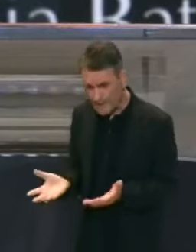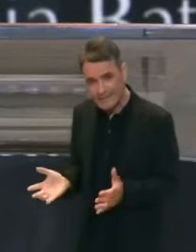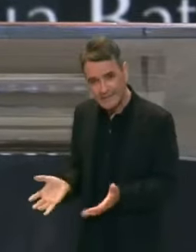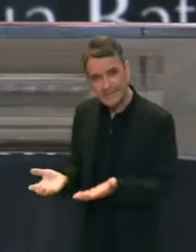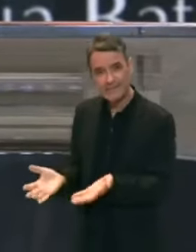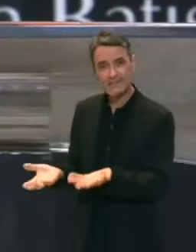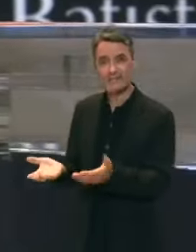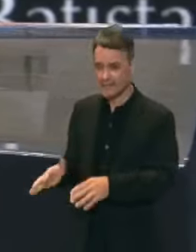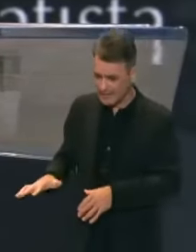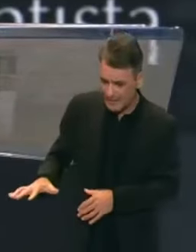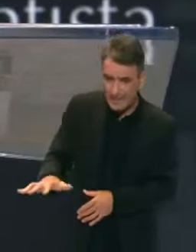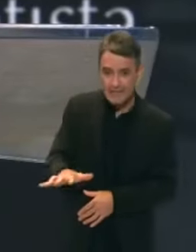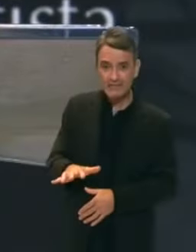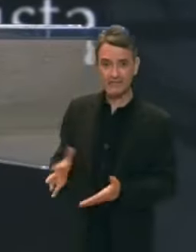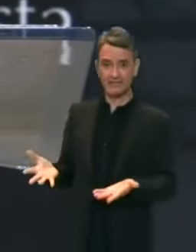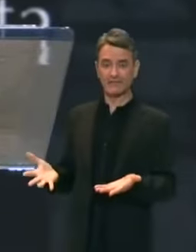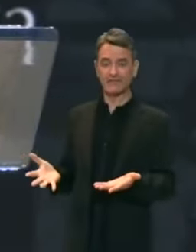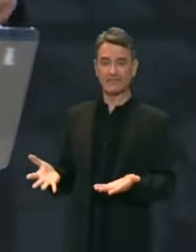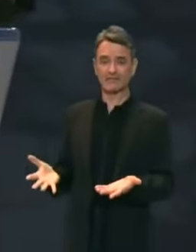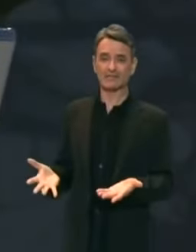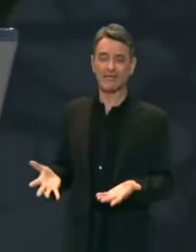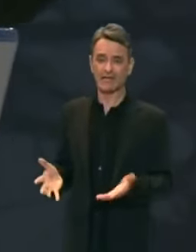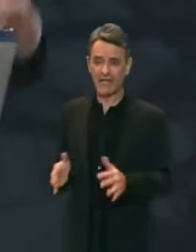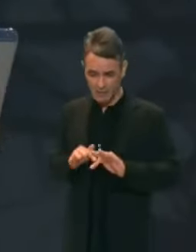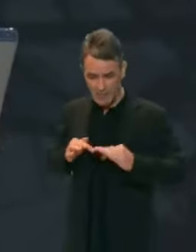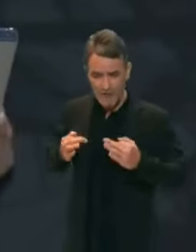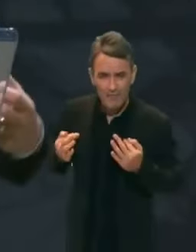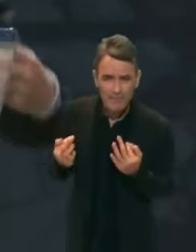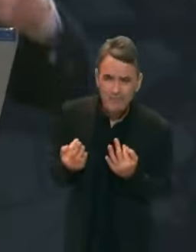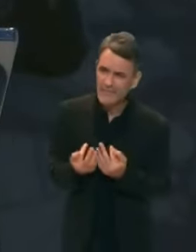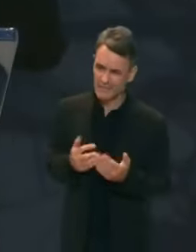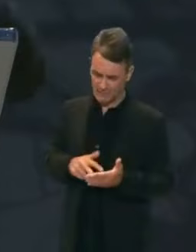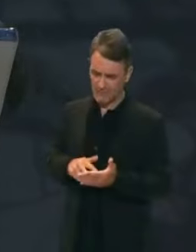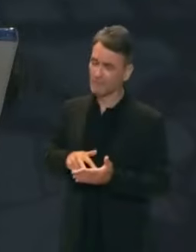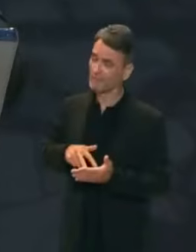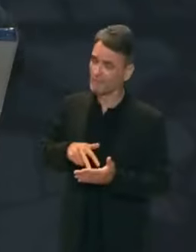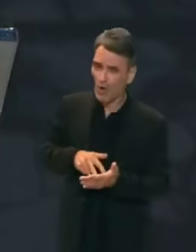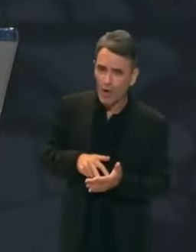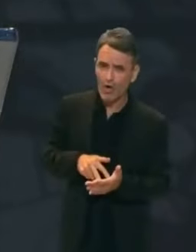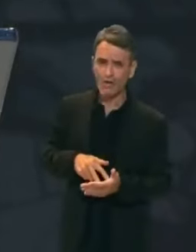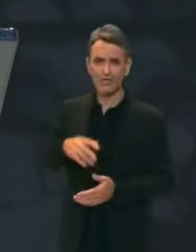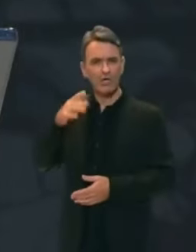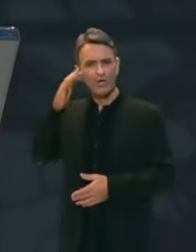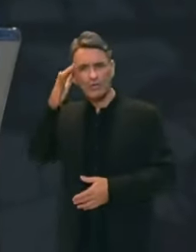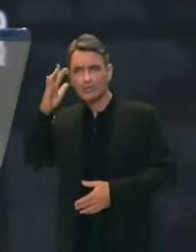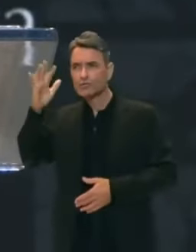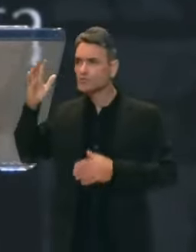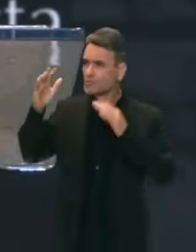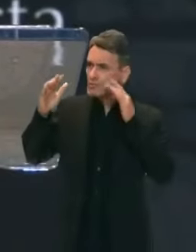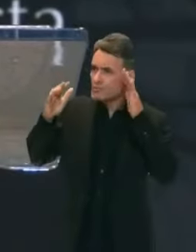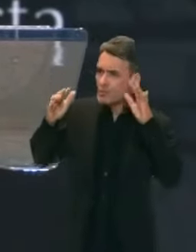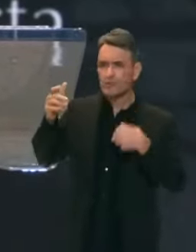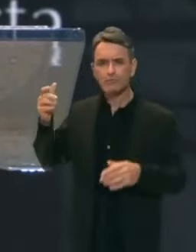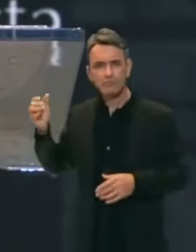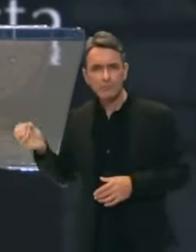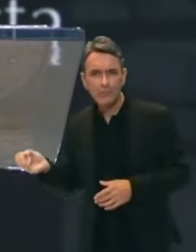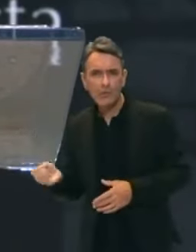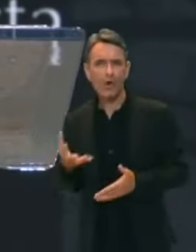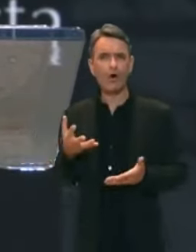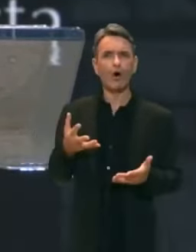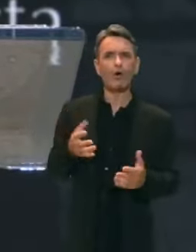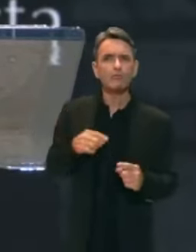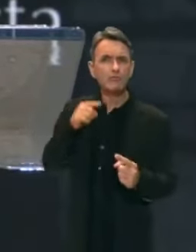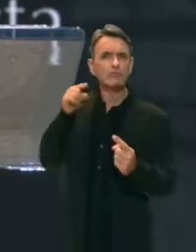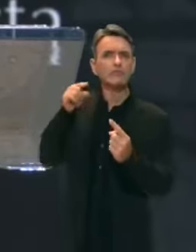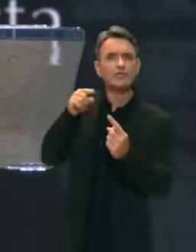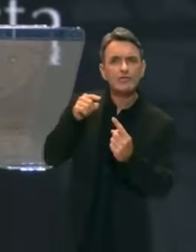transformam, coisas que fazem o seu lar ficar mais estável, os seus sonhos se reavivarem, os seus objetivos, a